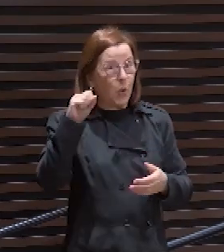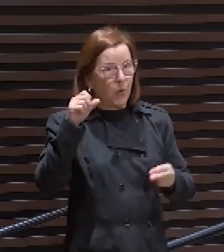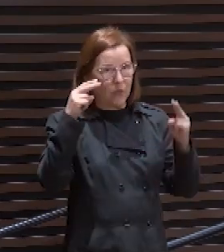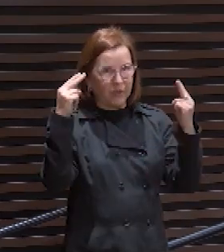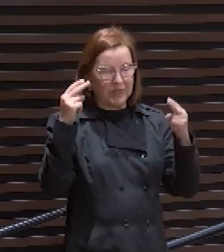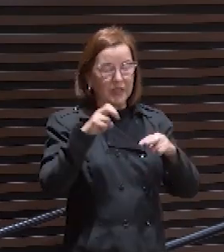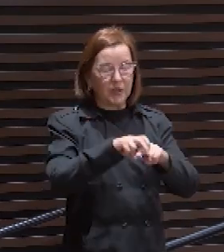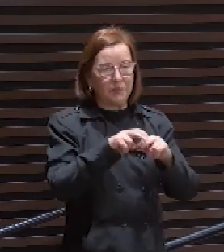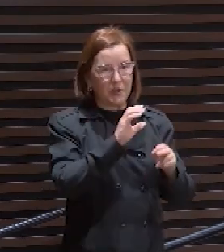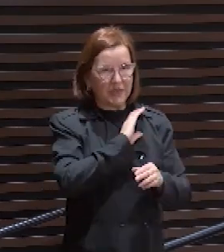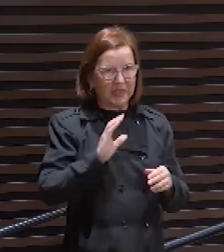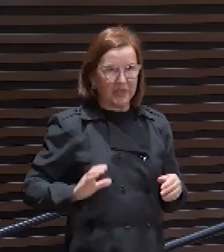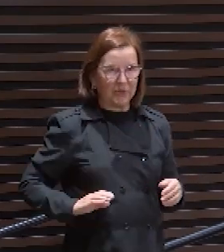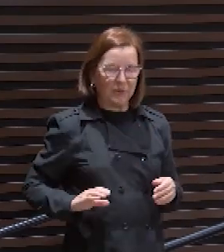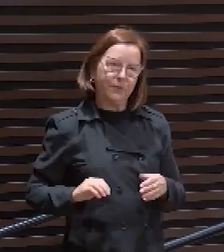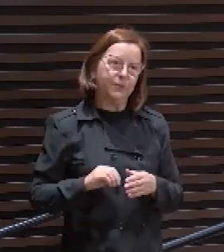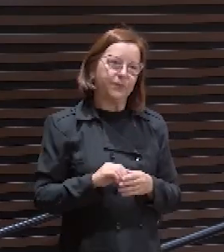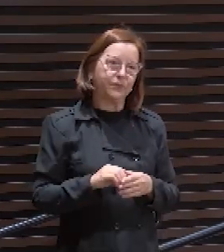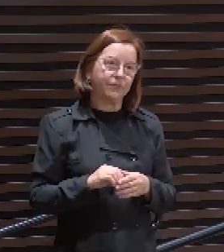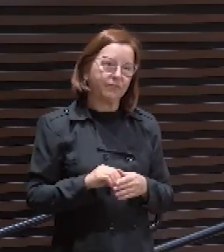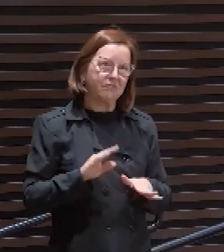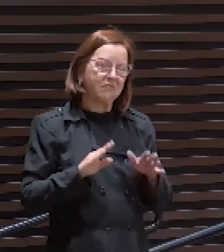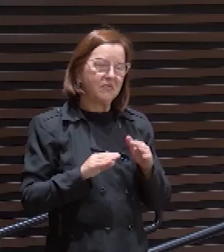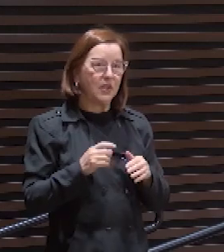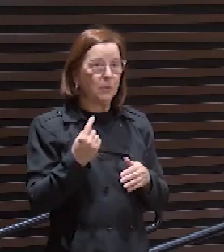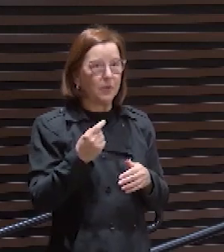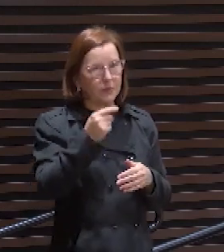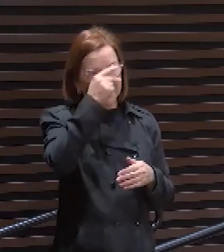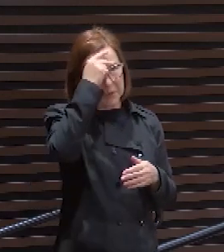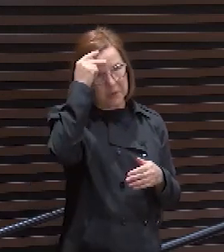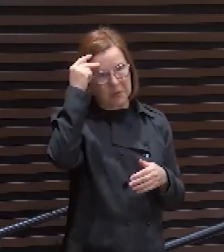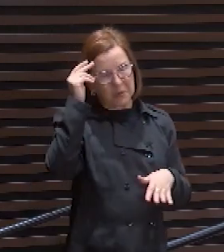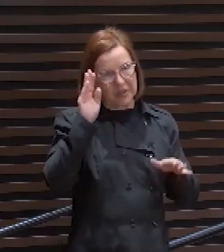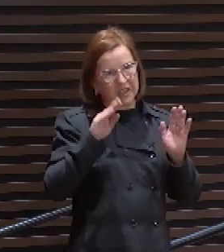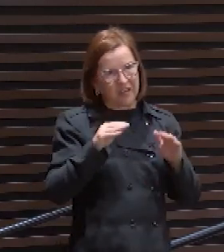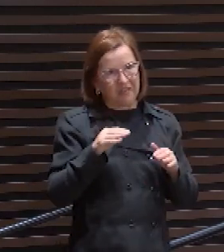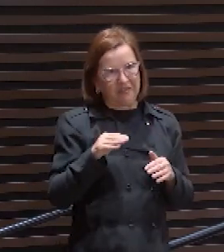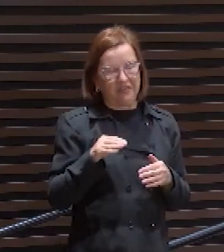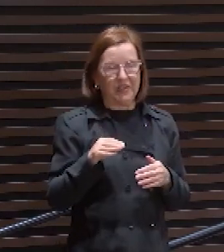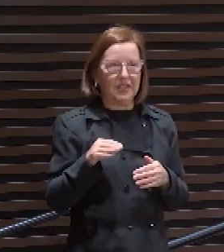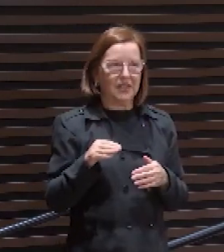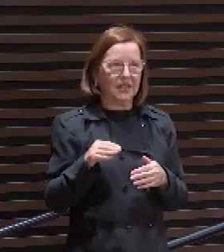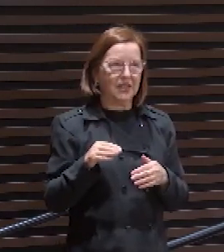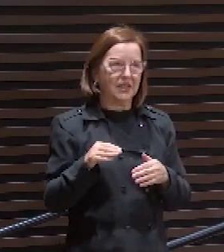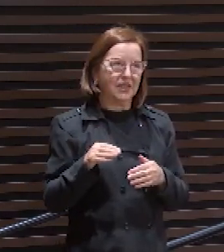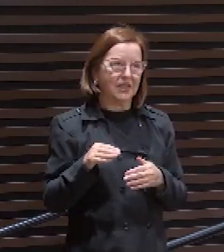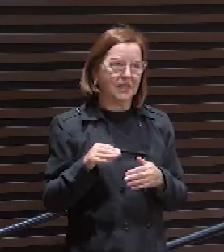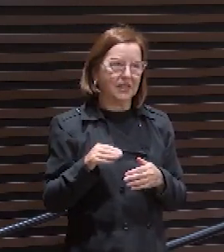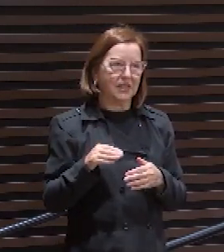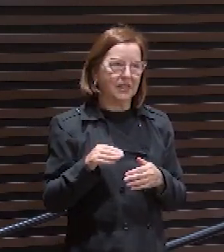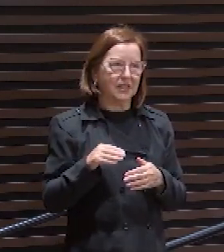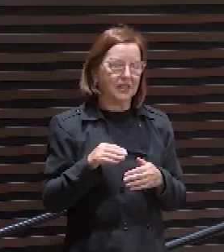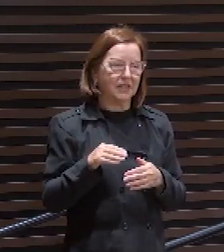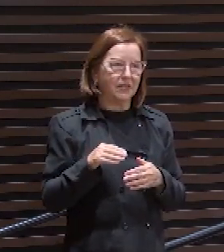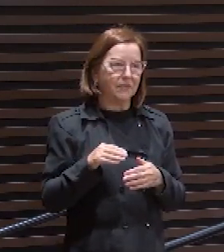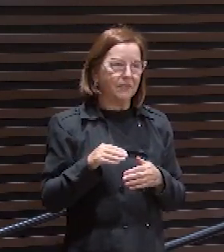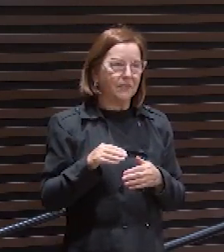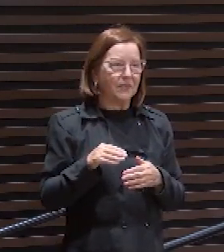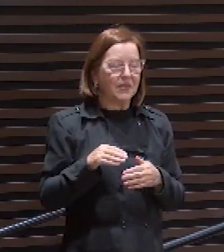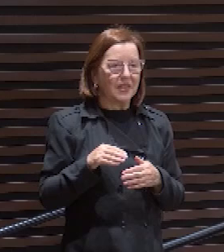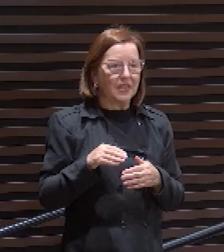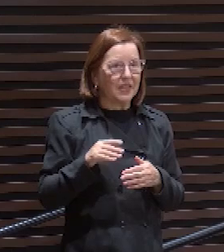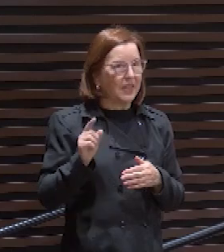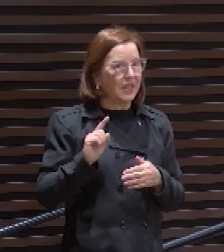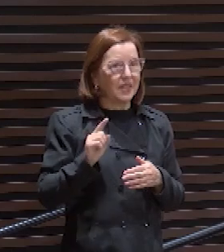muitas vezes uma pessoa, ela pode talvez ter uma noção errada do que é o Evangelho. Isso acontece muitas